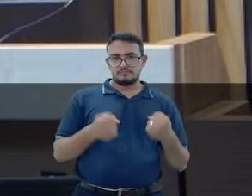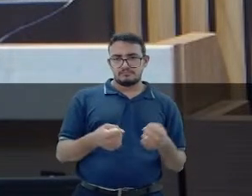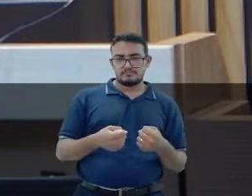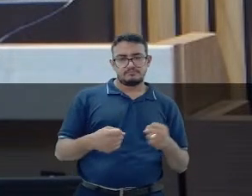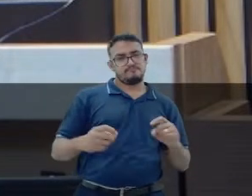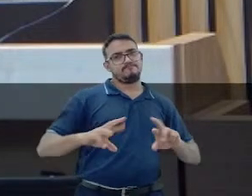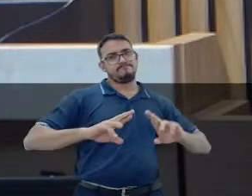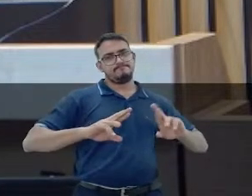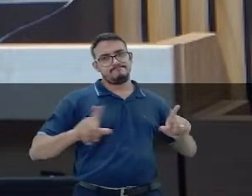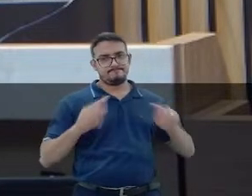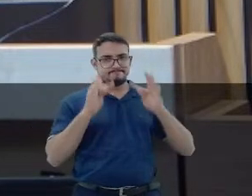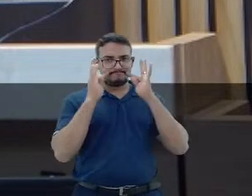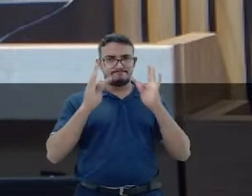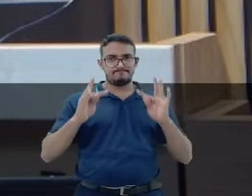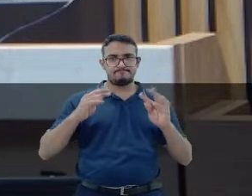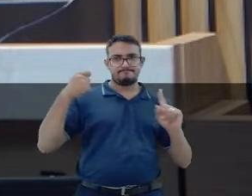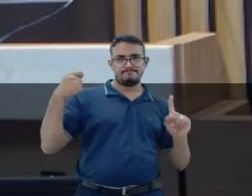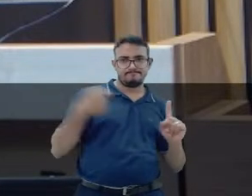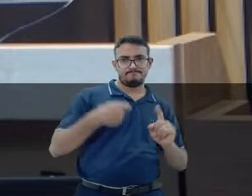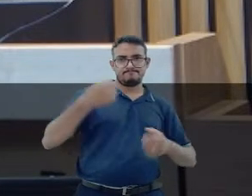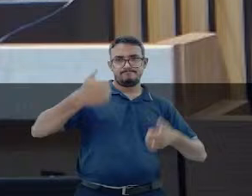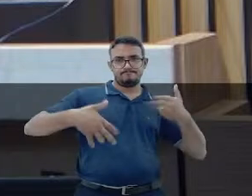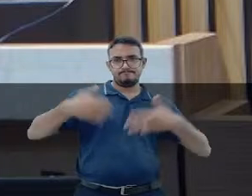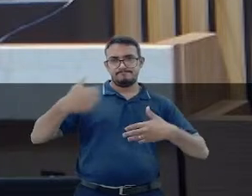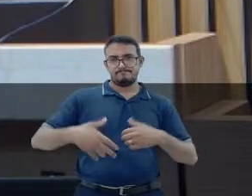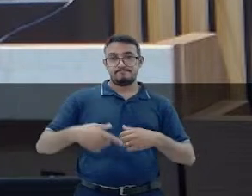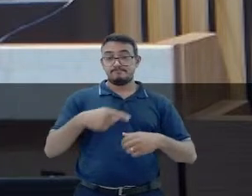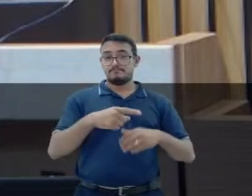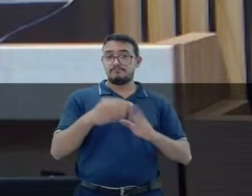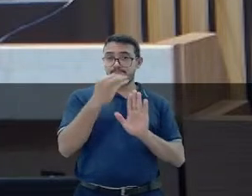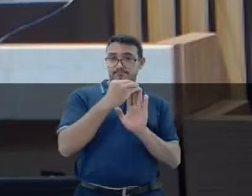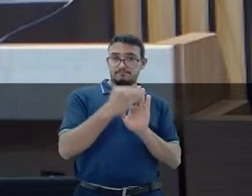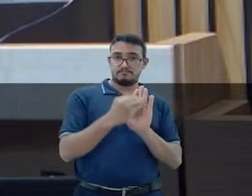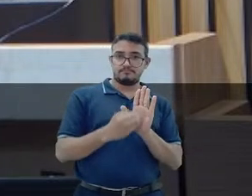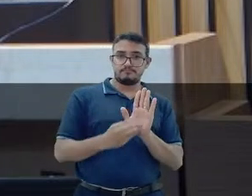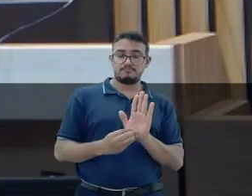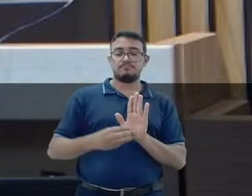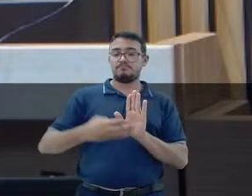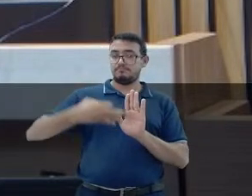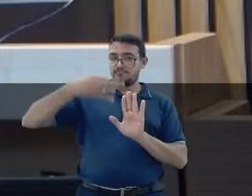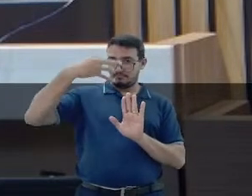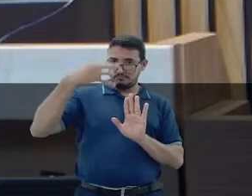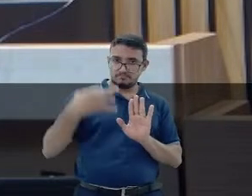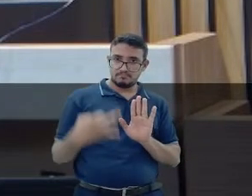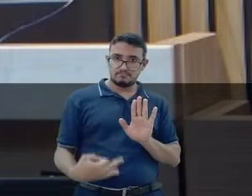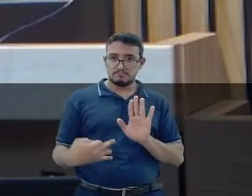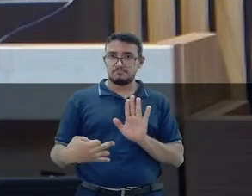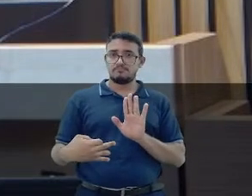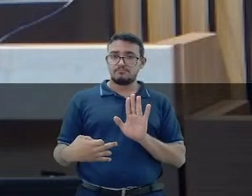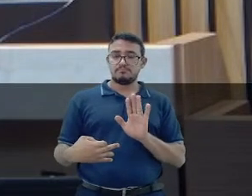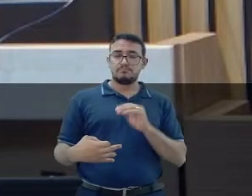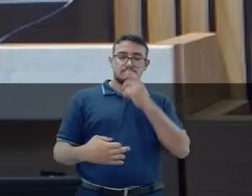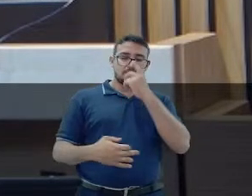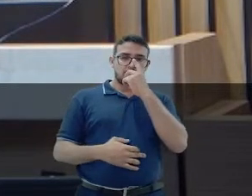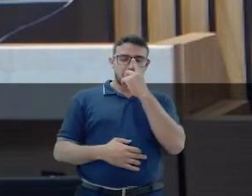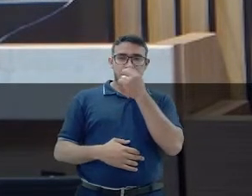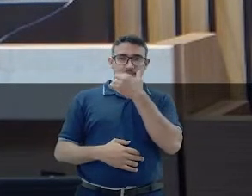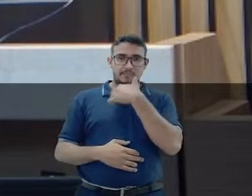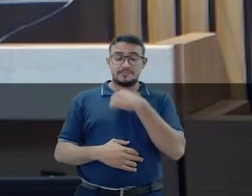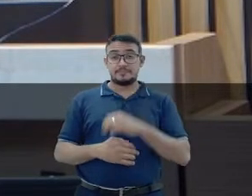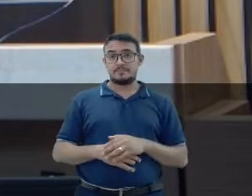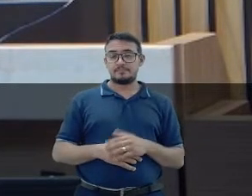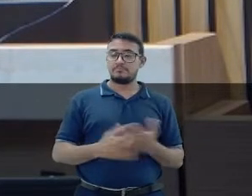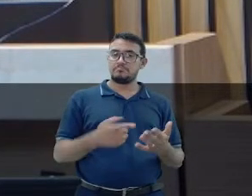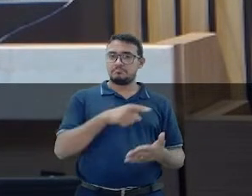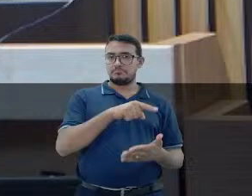autor, o fato de os registros terem sido efetuados de forma correta infirma a tese de invalidade